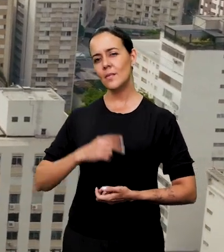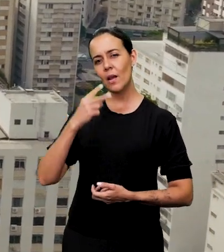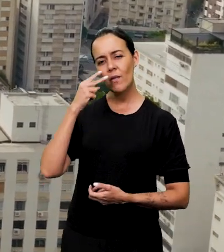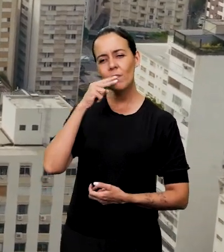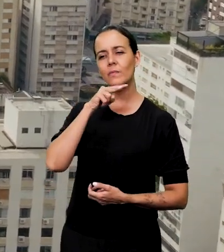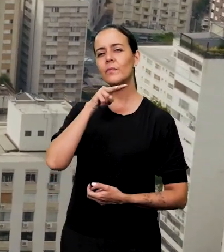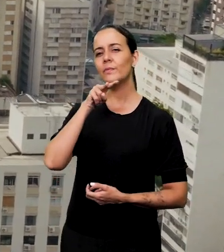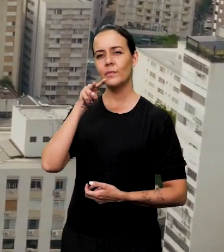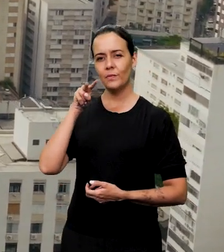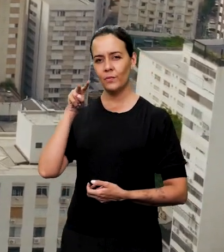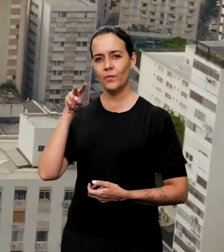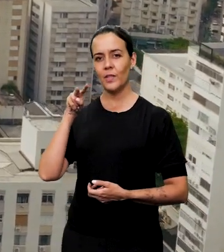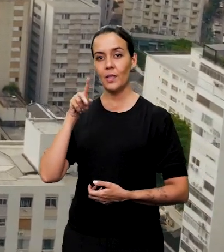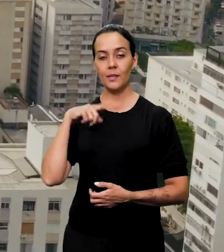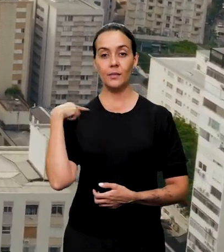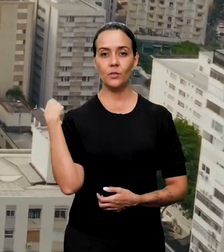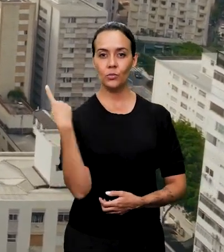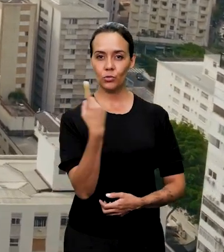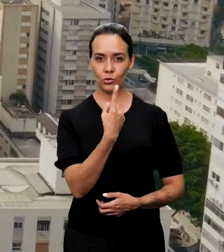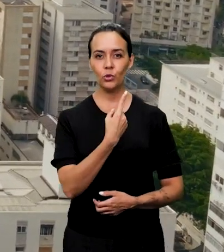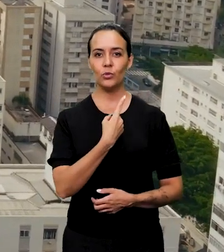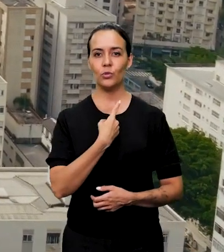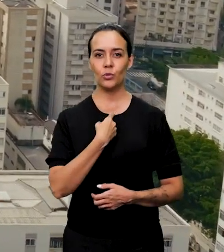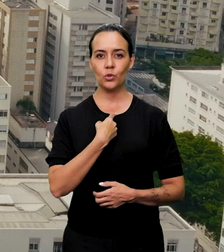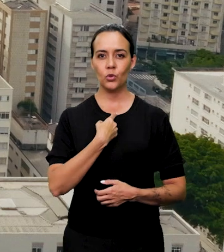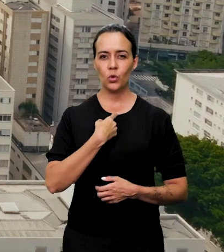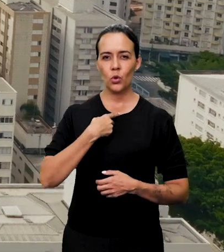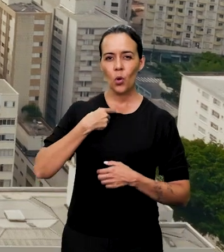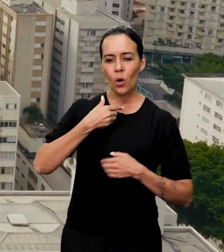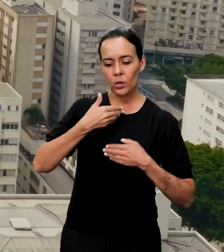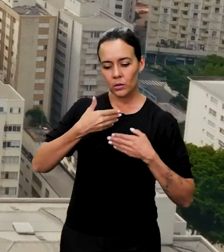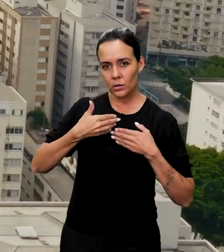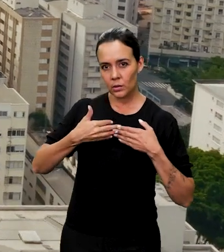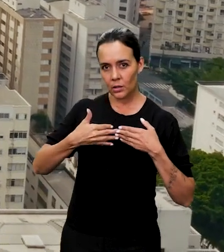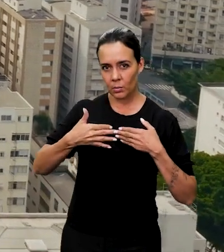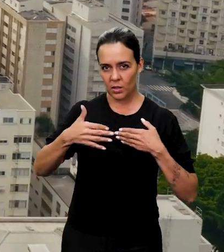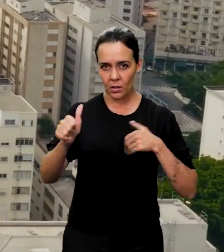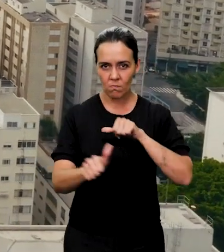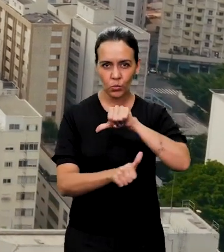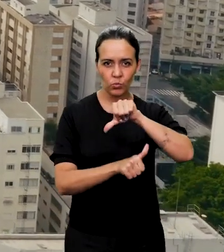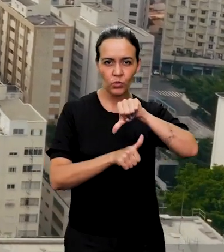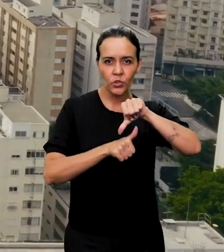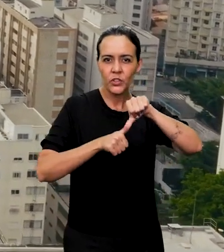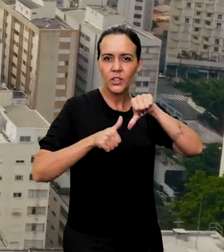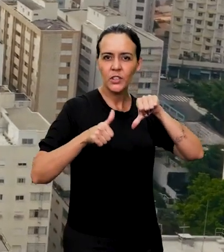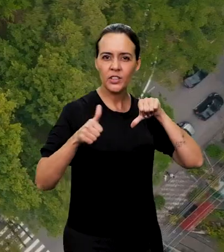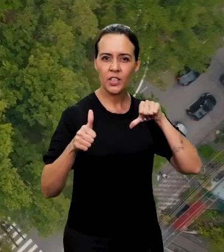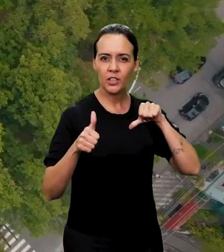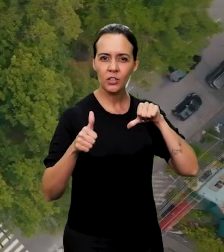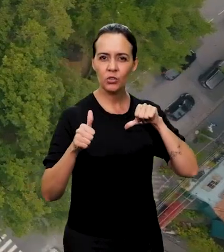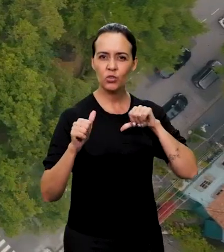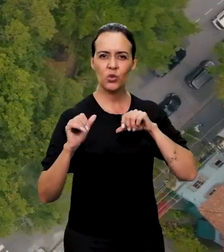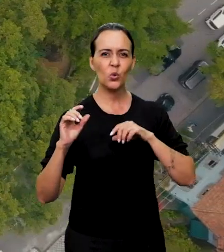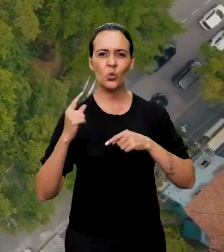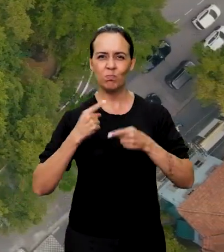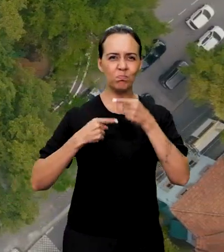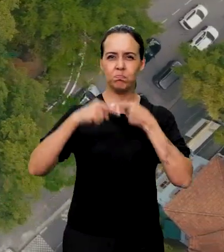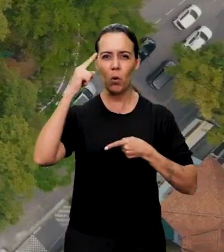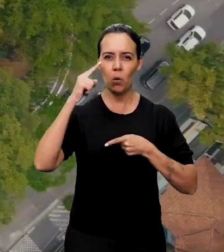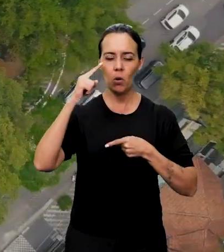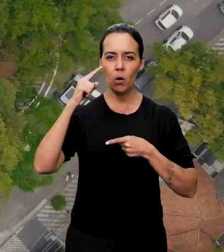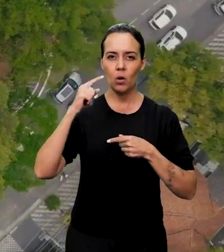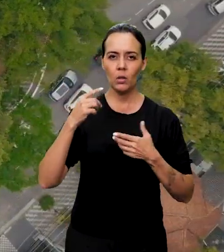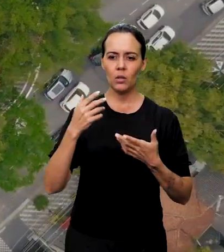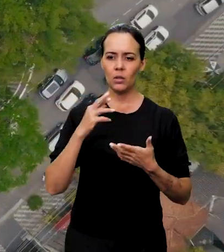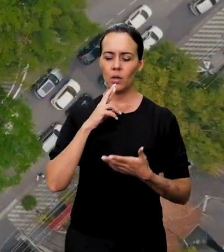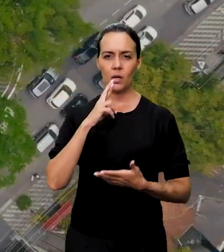nós estamos atravessando São Paulo SP. um cenário mutante, camaleônico, transformador e muitas vezes nos deixa